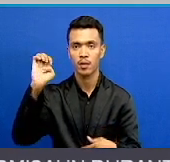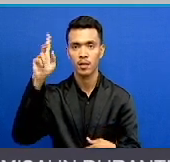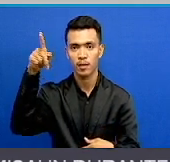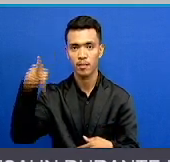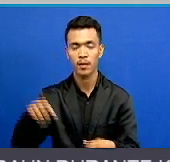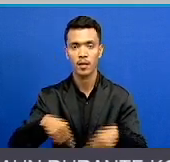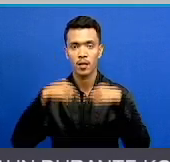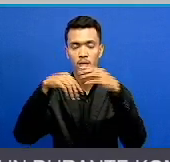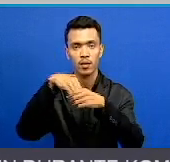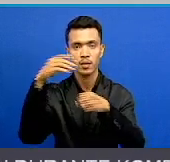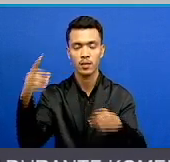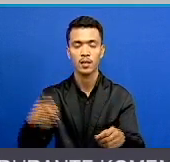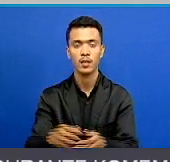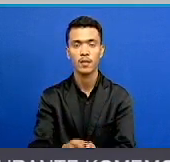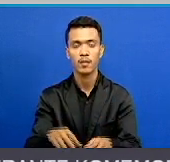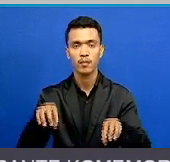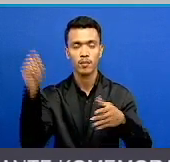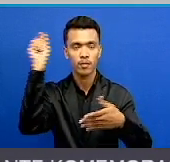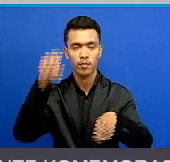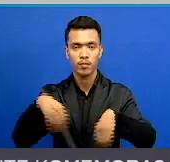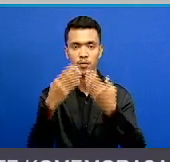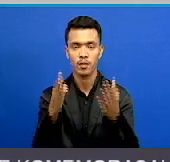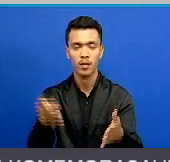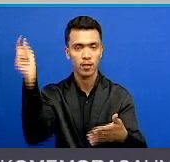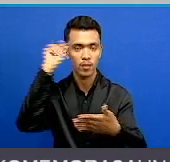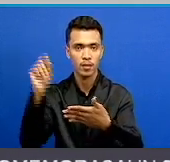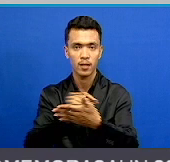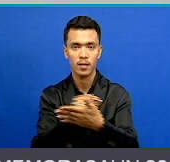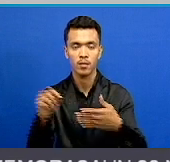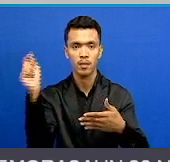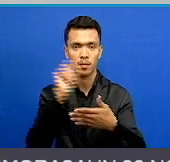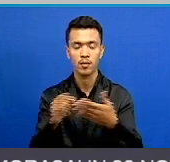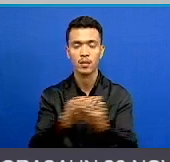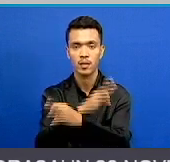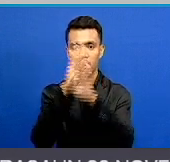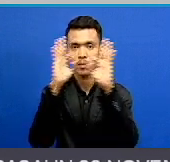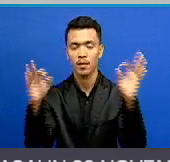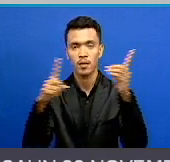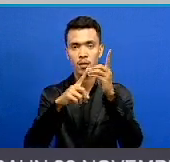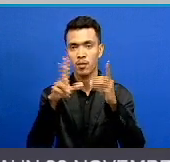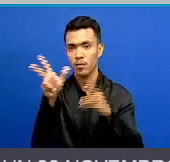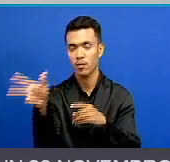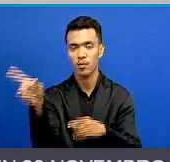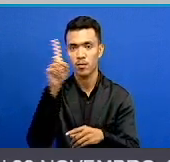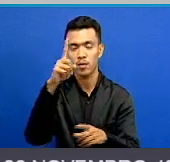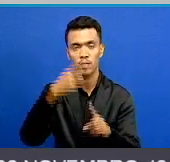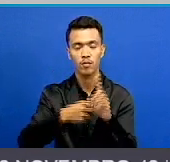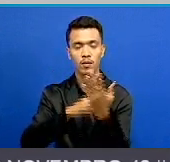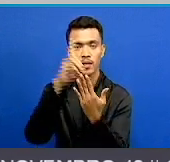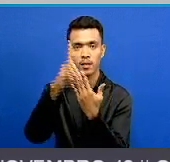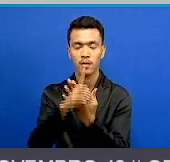Ato notifica funcionário contratado Sira ro termo certo. Nebe contrato se termina. E alorantolo nulu resida. Fulan